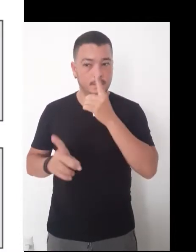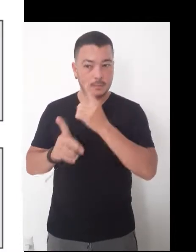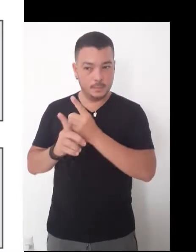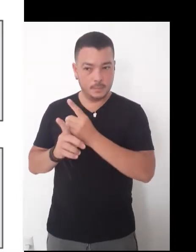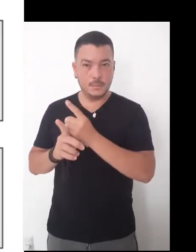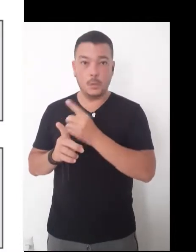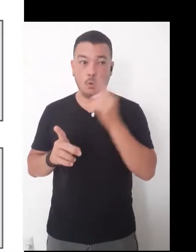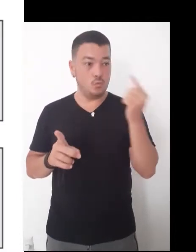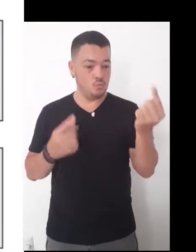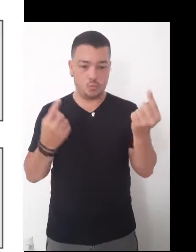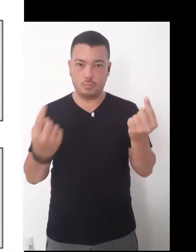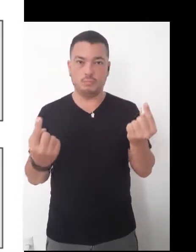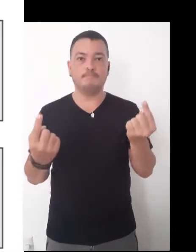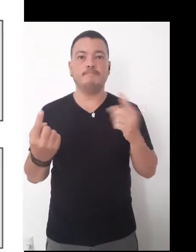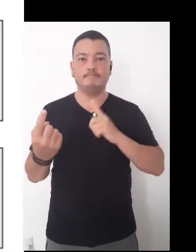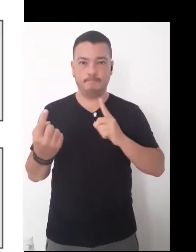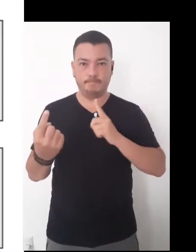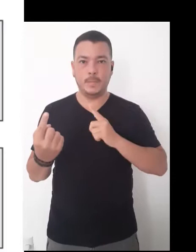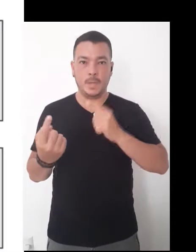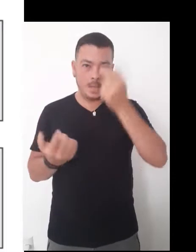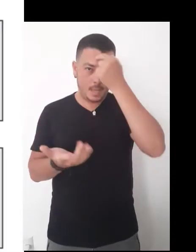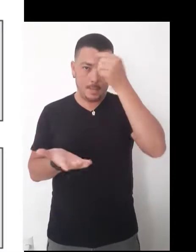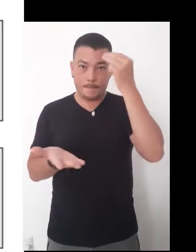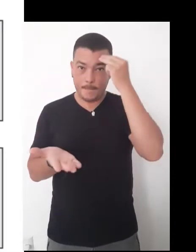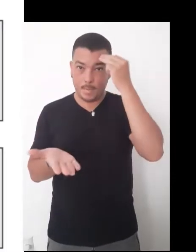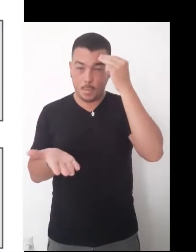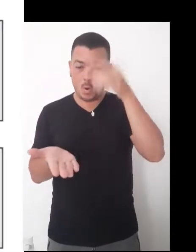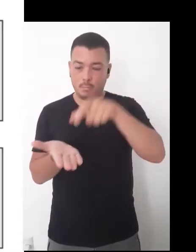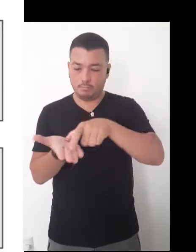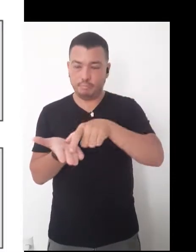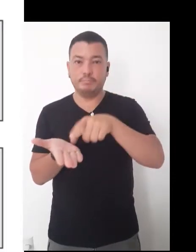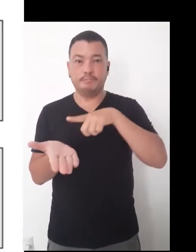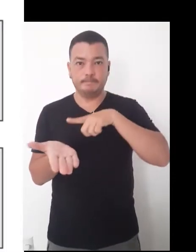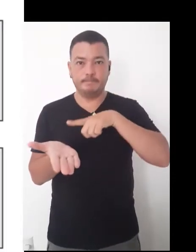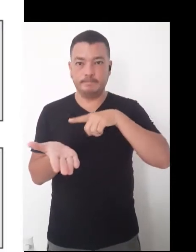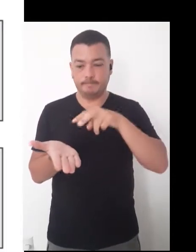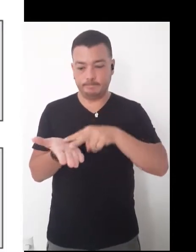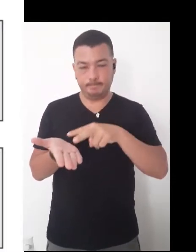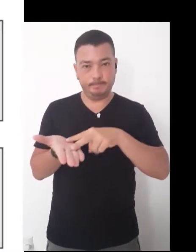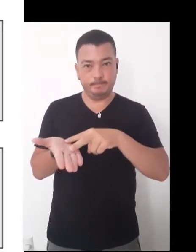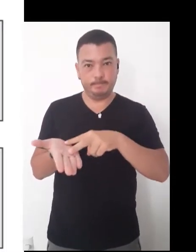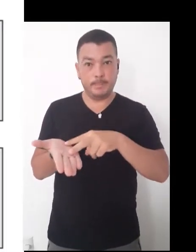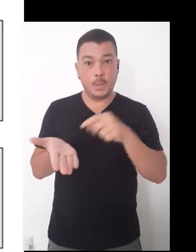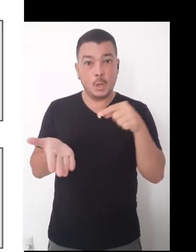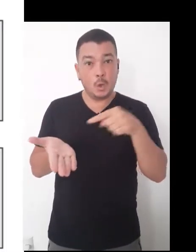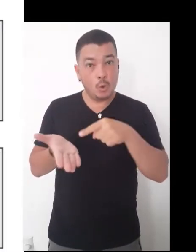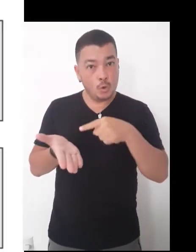dois lados da memória e estão funcionando